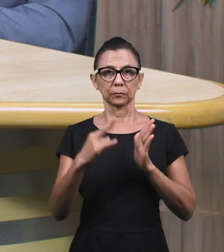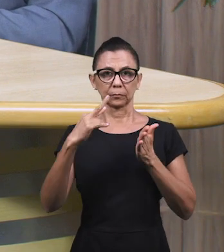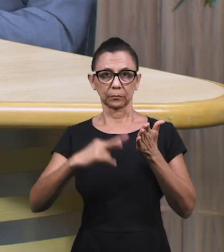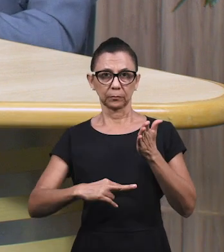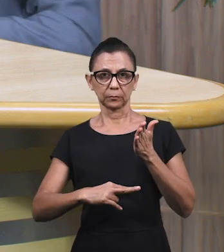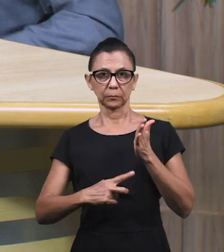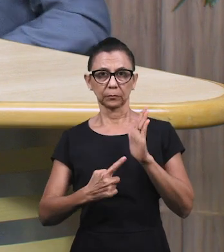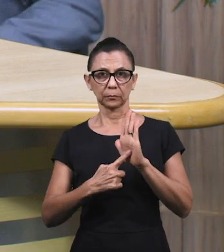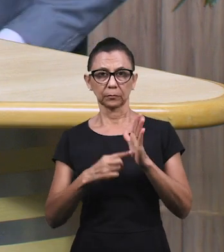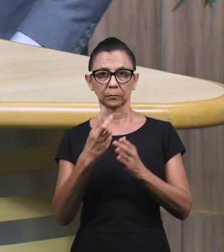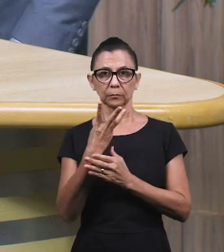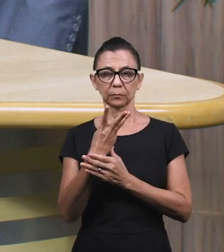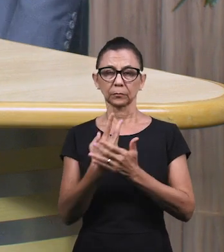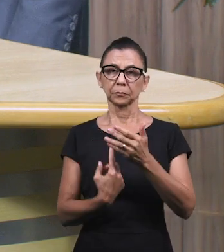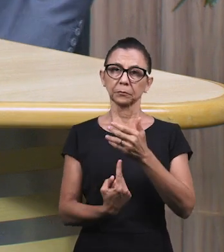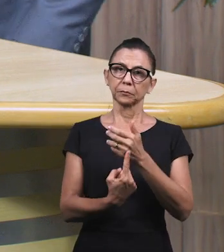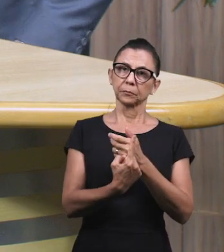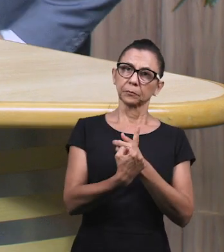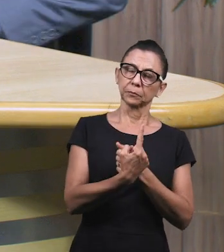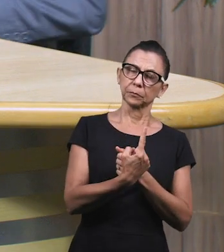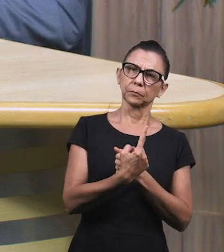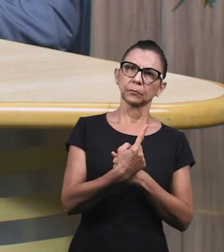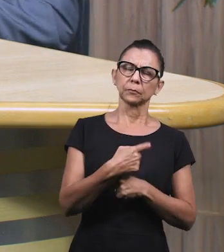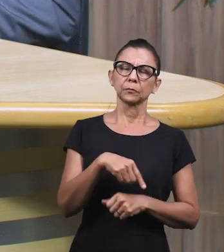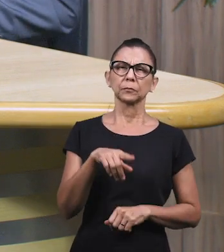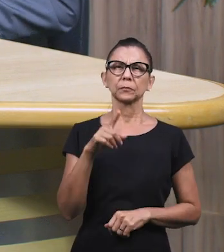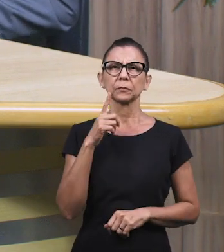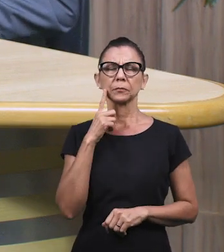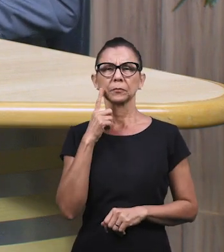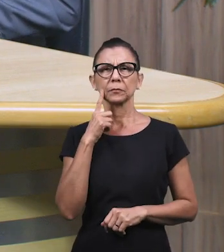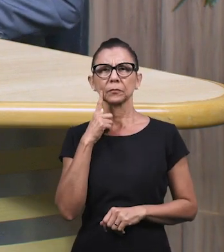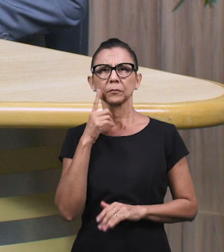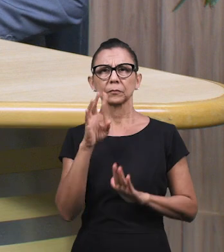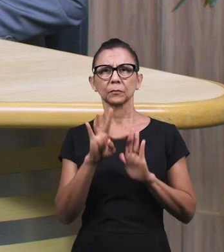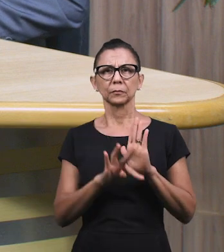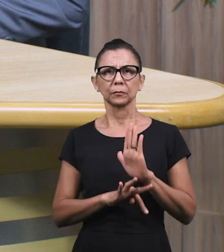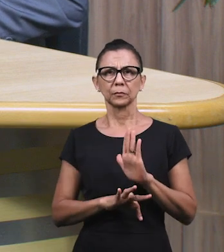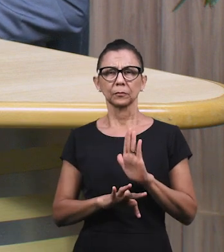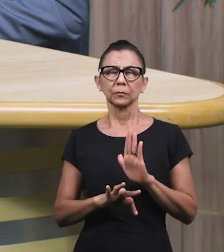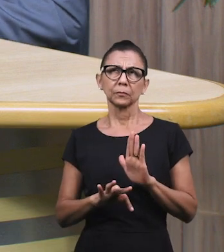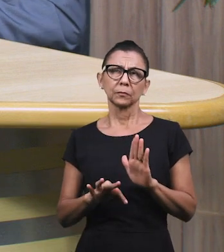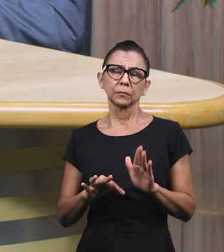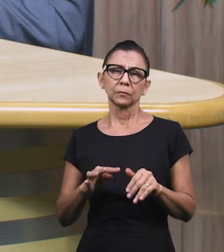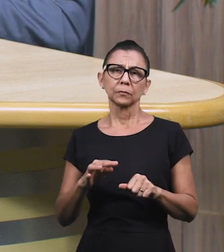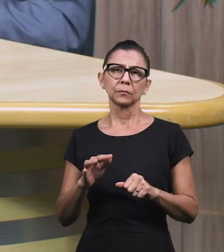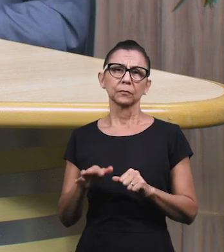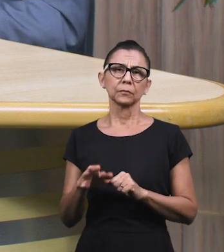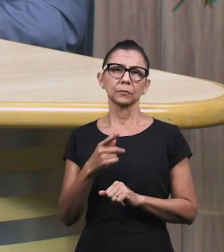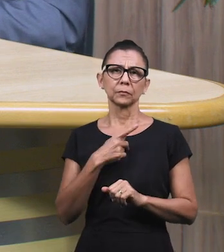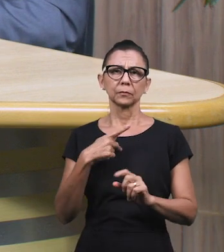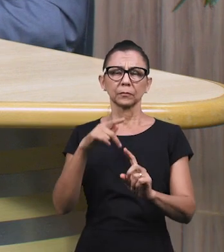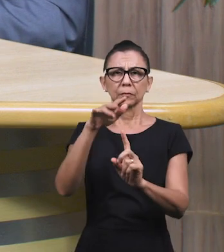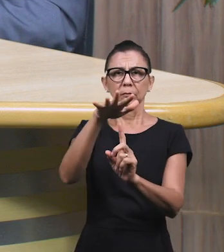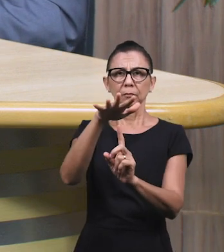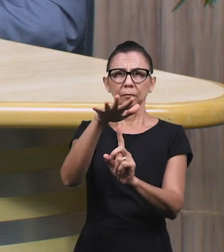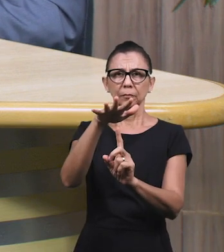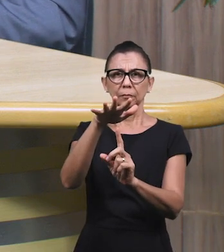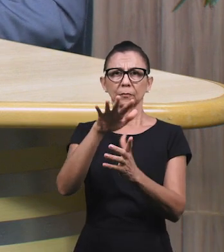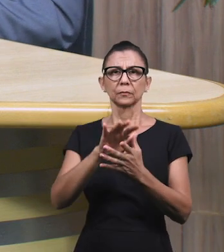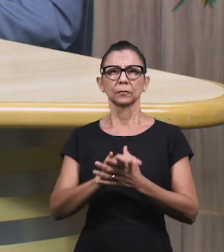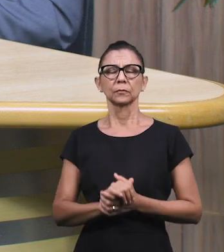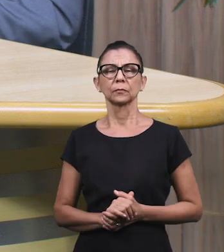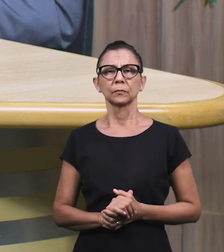sobre a Trindade. E nós vemos, eu gosto de pegar aquele texto, quando nós falamos da bênção apostólica, né? Mas antes da gente jogar bem no texto, a